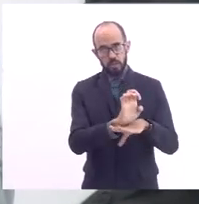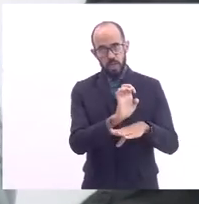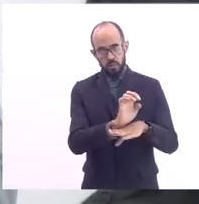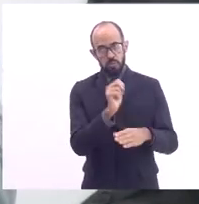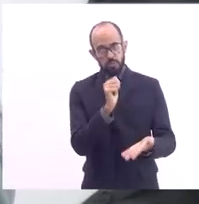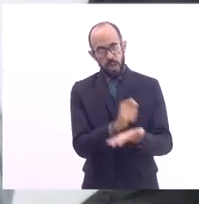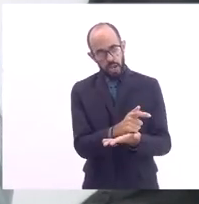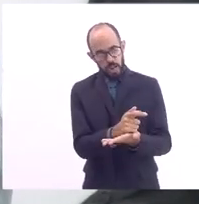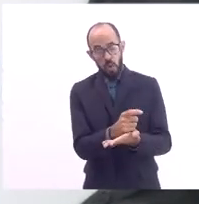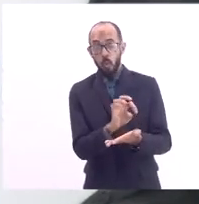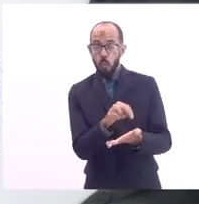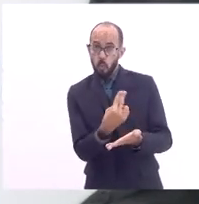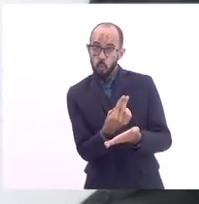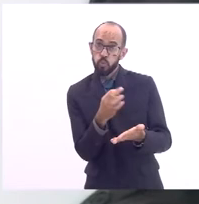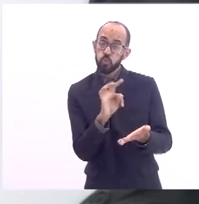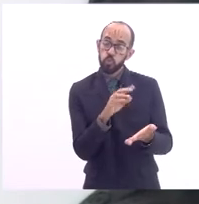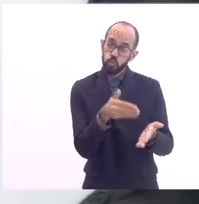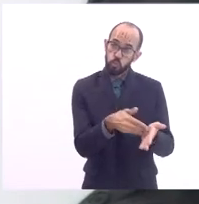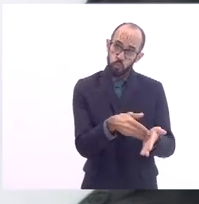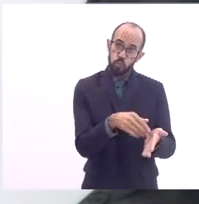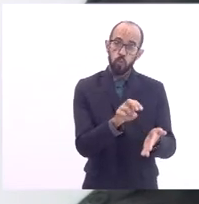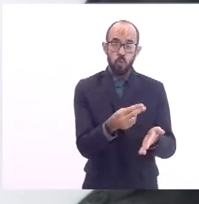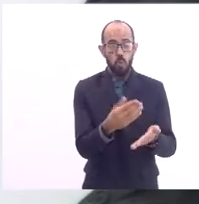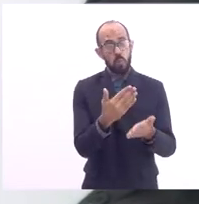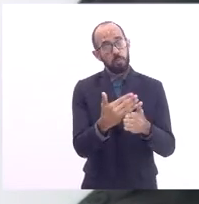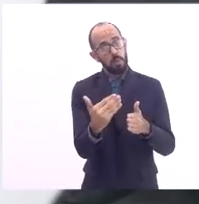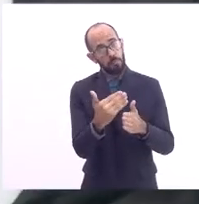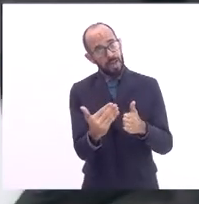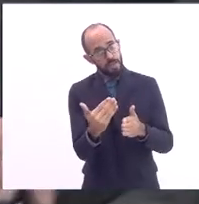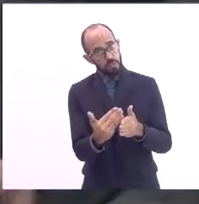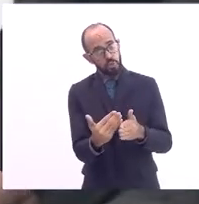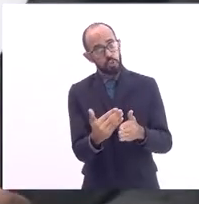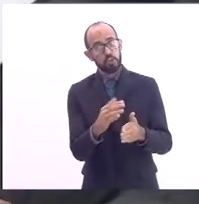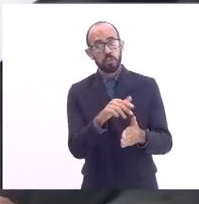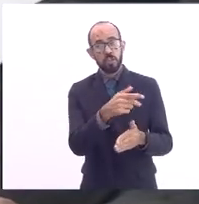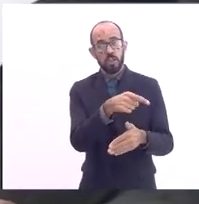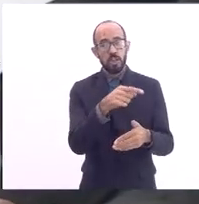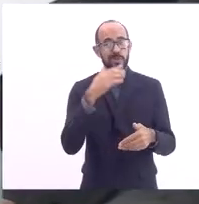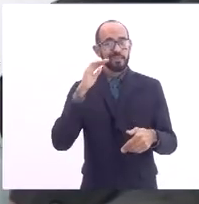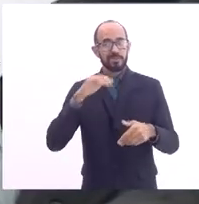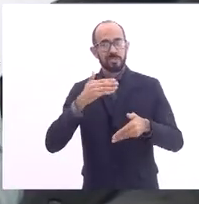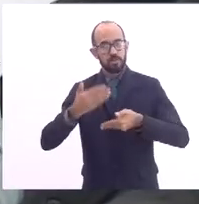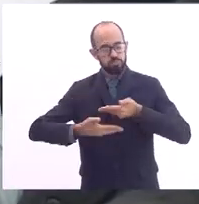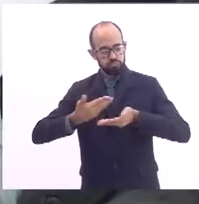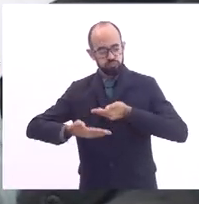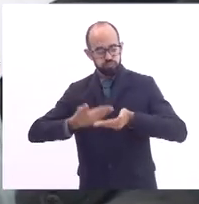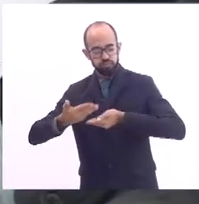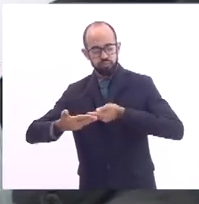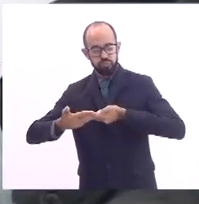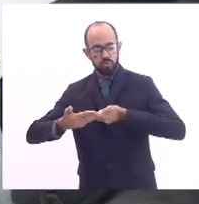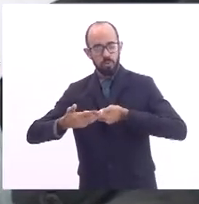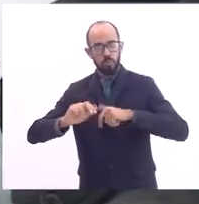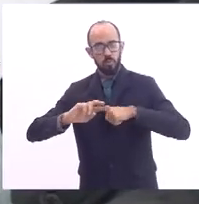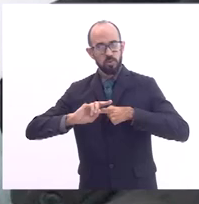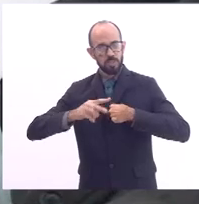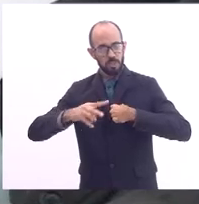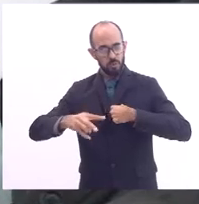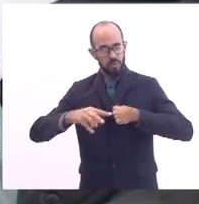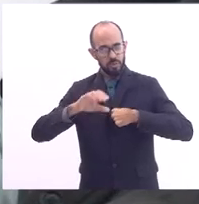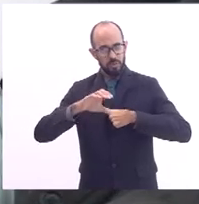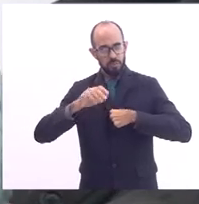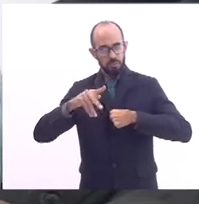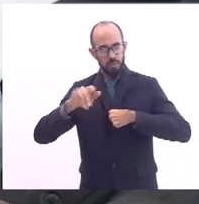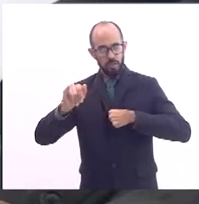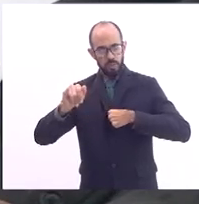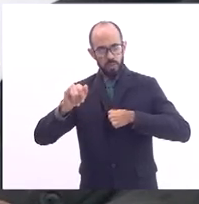totalmente. Esse entendimento, fruto dessa discussão da CPI, por isso que eu digo que essas reuniões podem